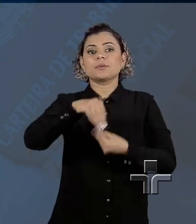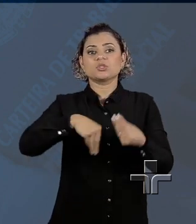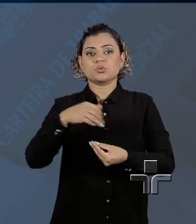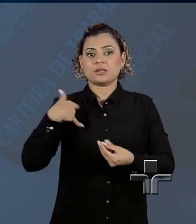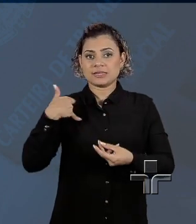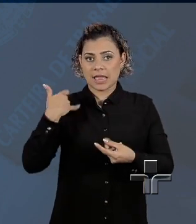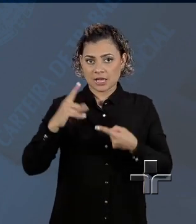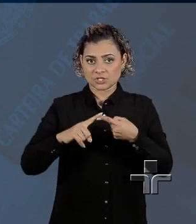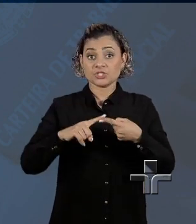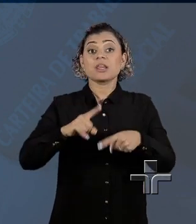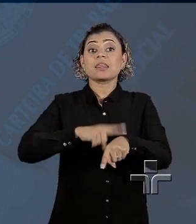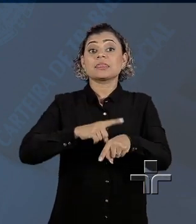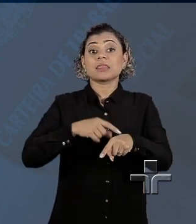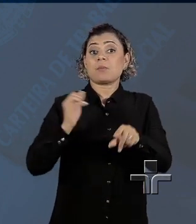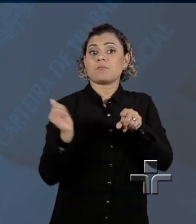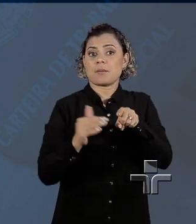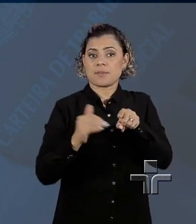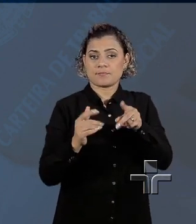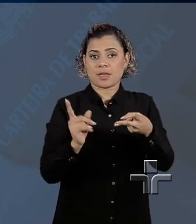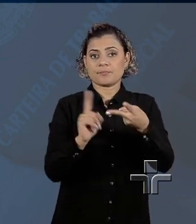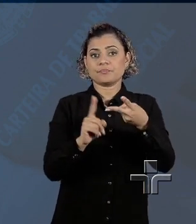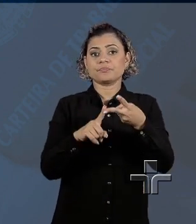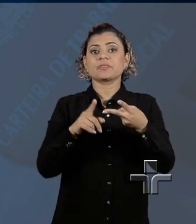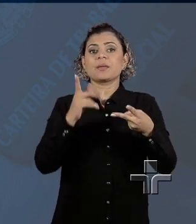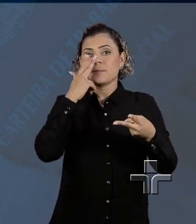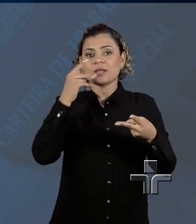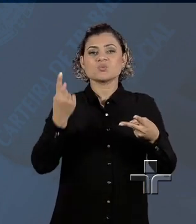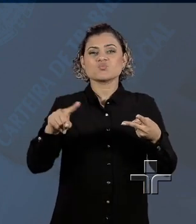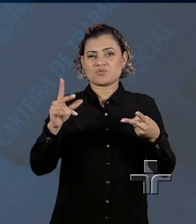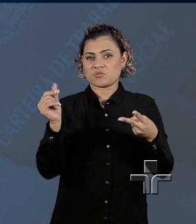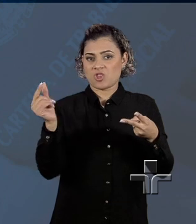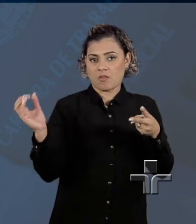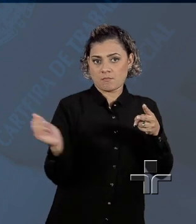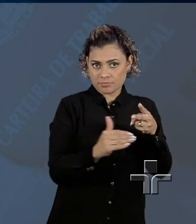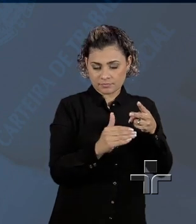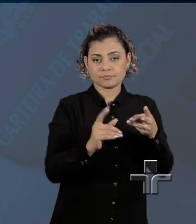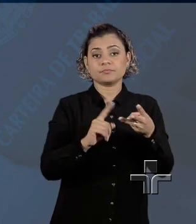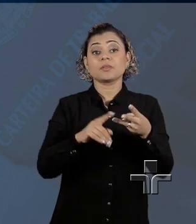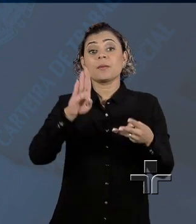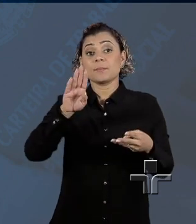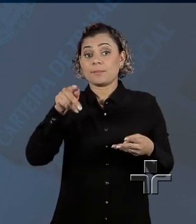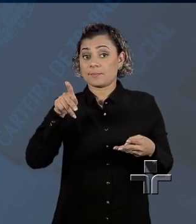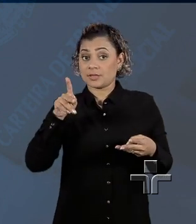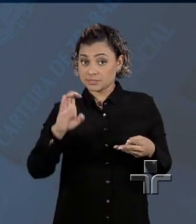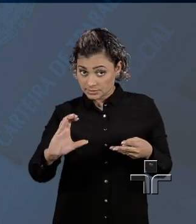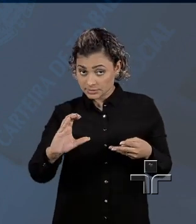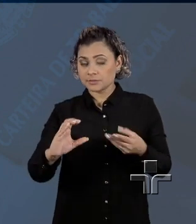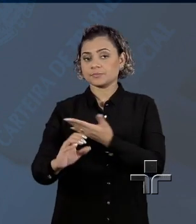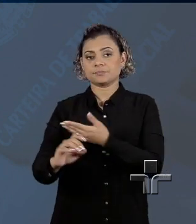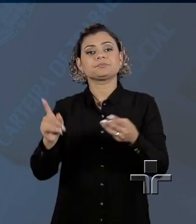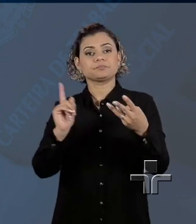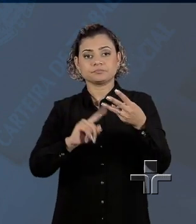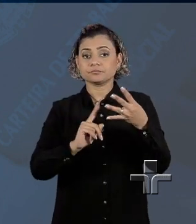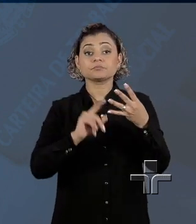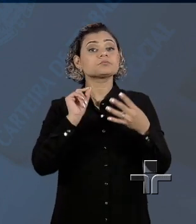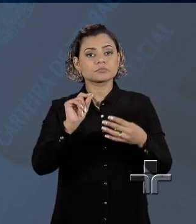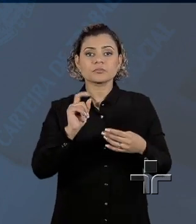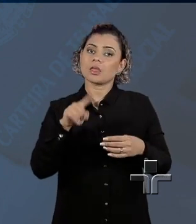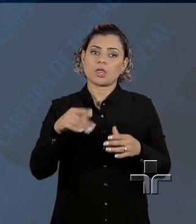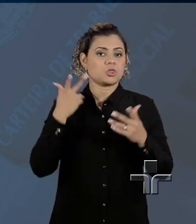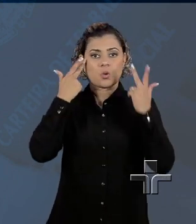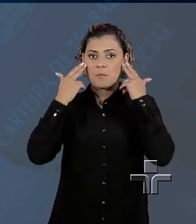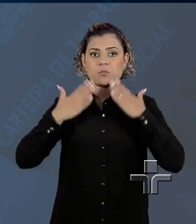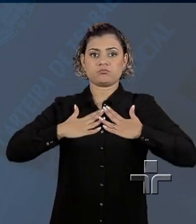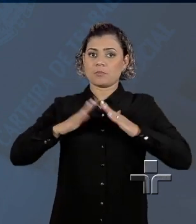idade com tempo de contribuição e um pedágio no final. BPC, benefício de prestação continuada, fica como está.